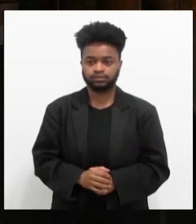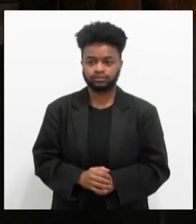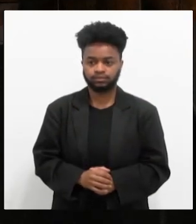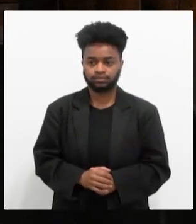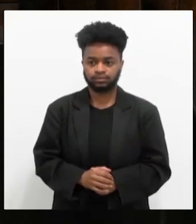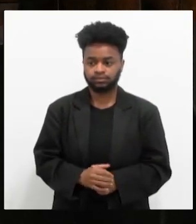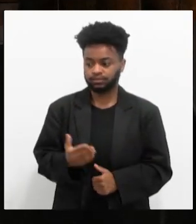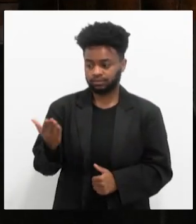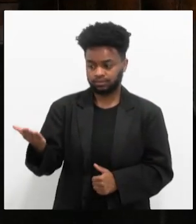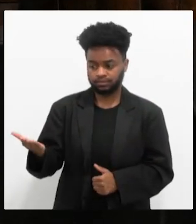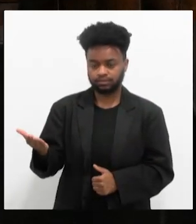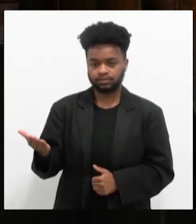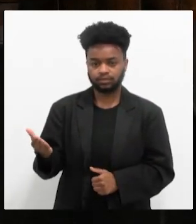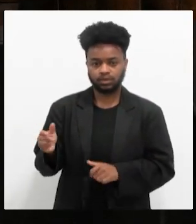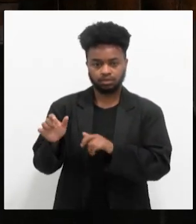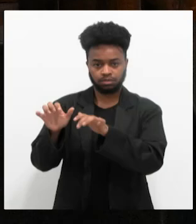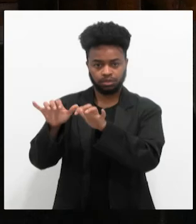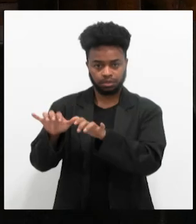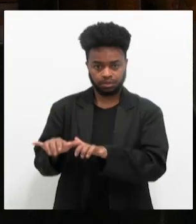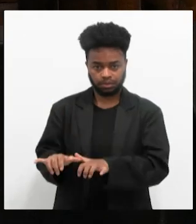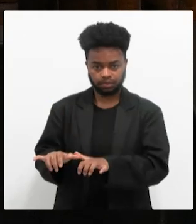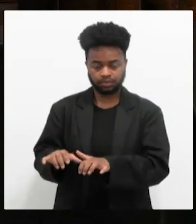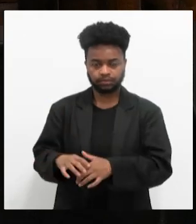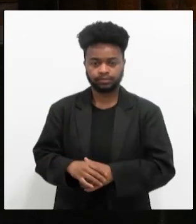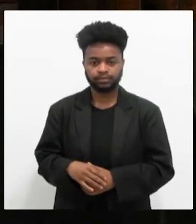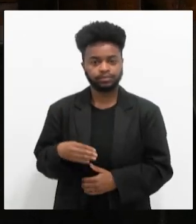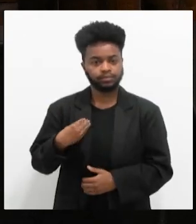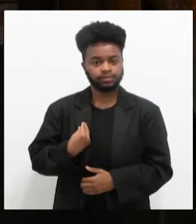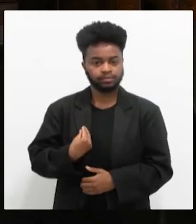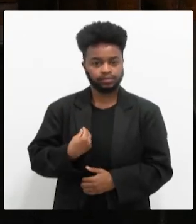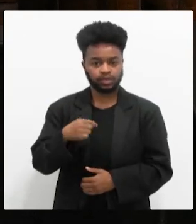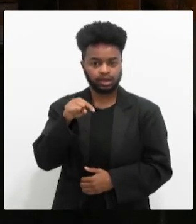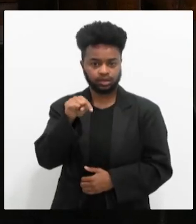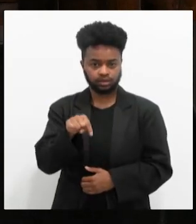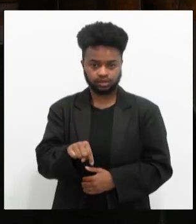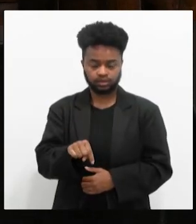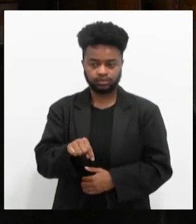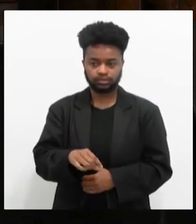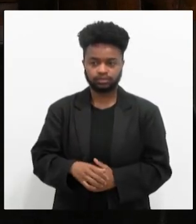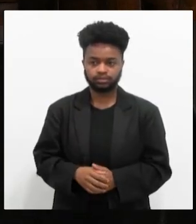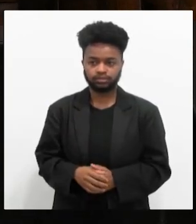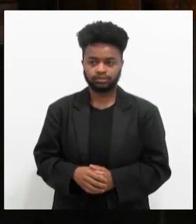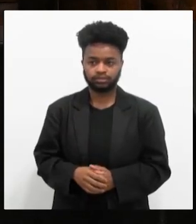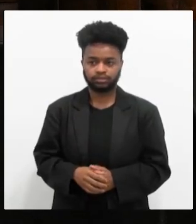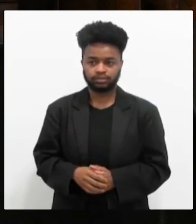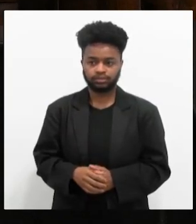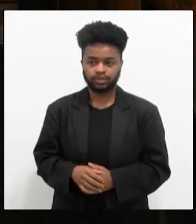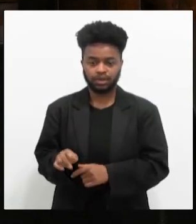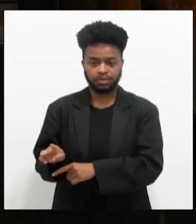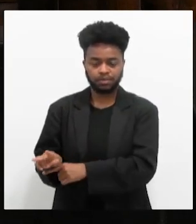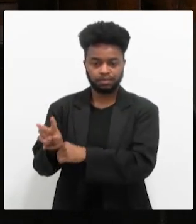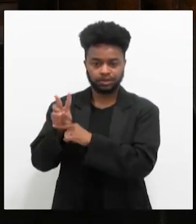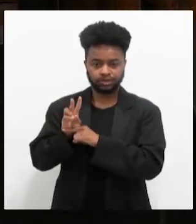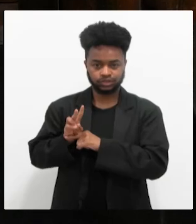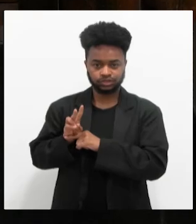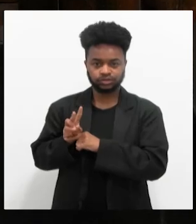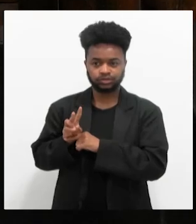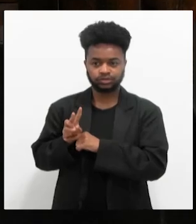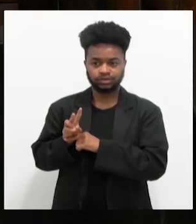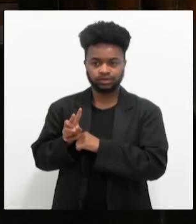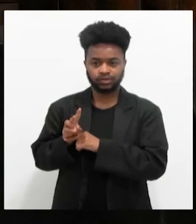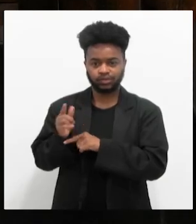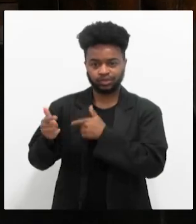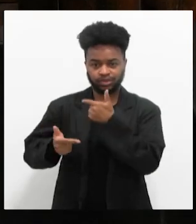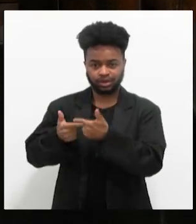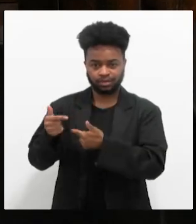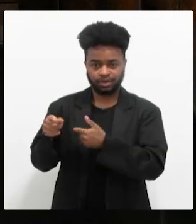senhor taquígrafo presente, nos emprestando o seu